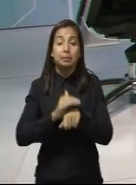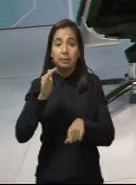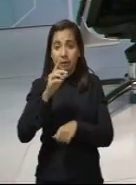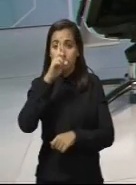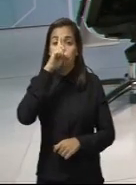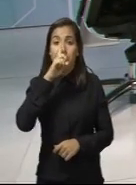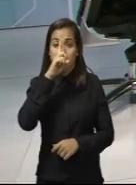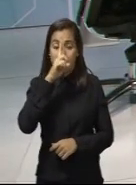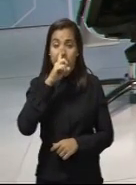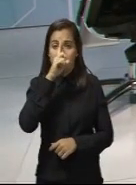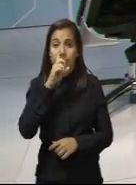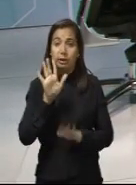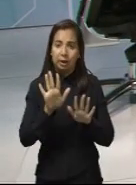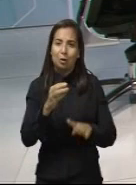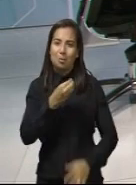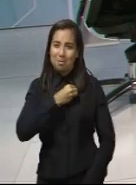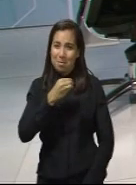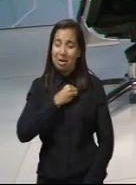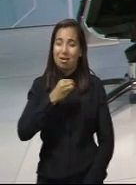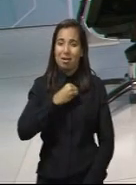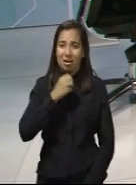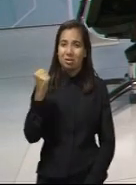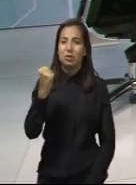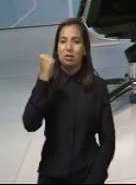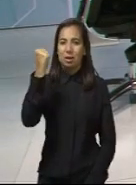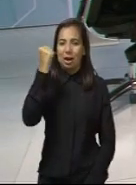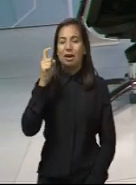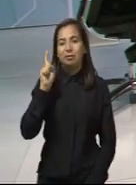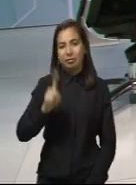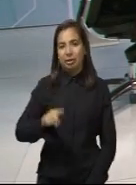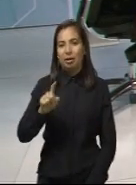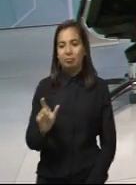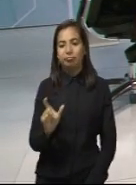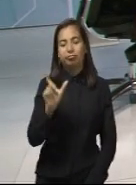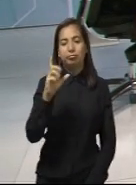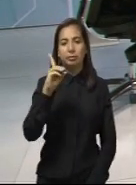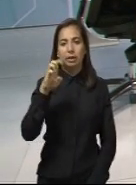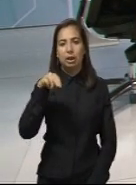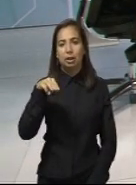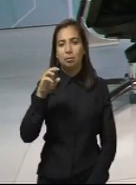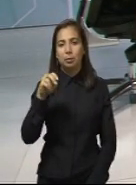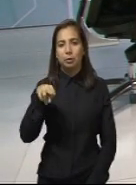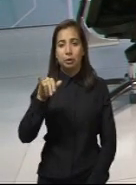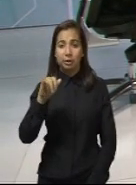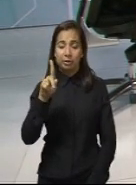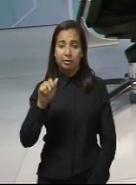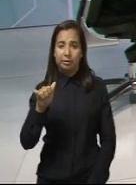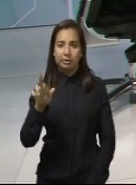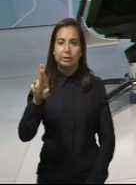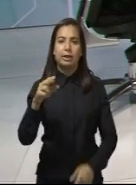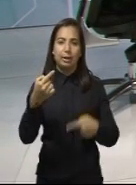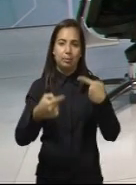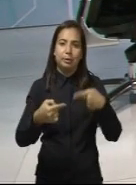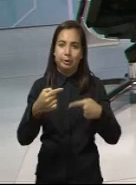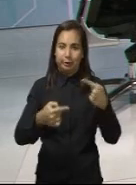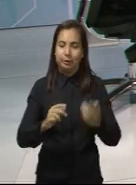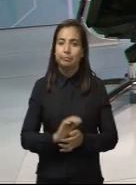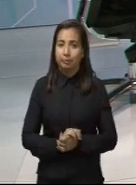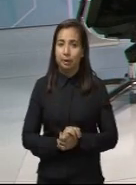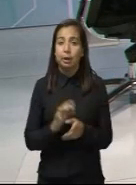Eu não acho tem... que hoje é o pecado mais grave Grave, nosso. Porque você hoje, você não tem outro caminho para